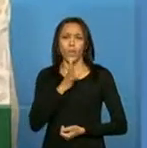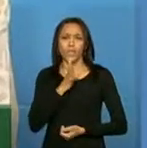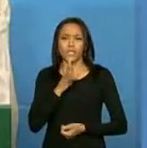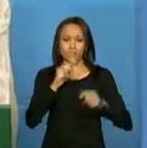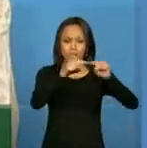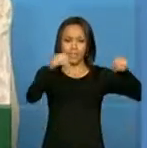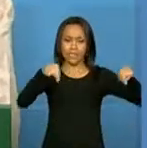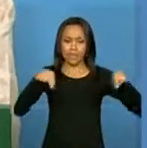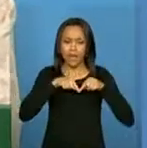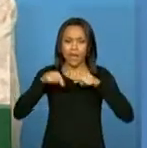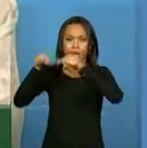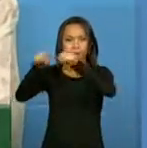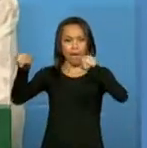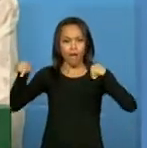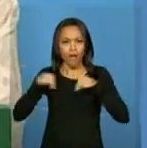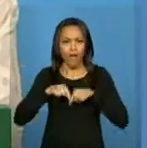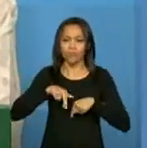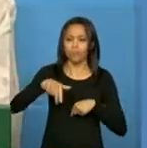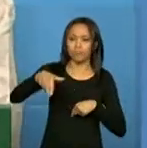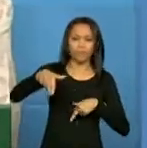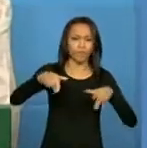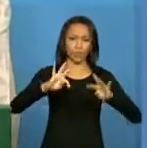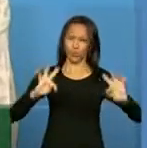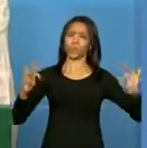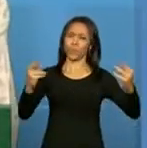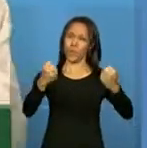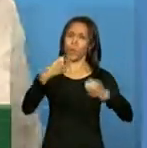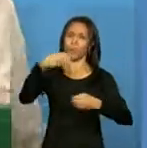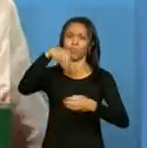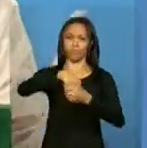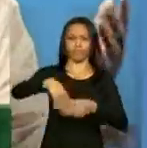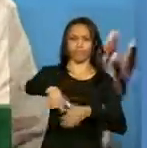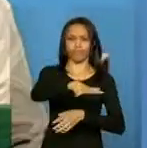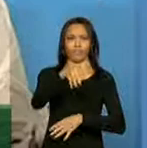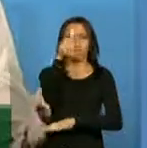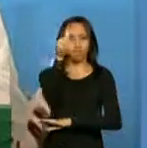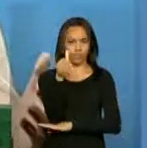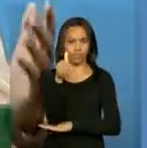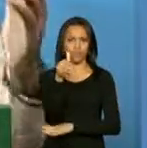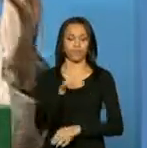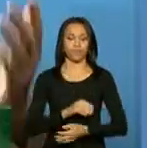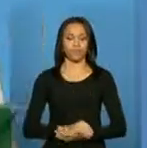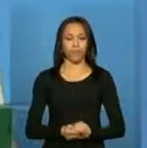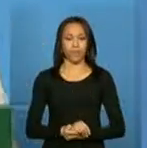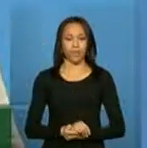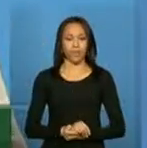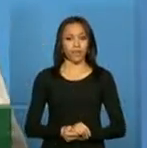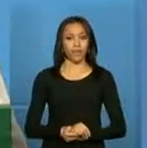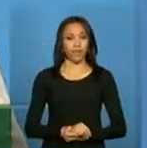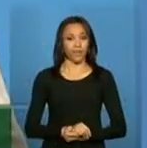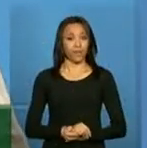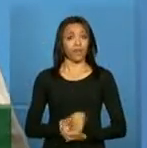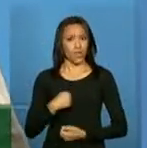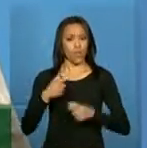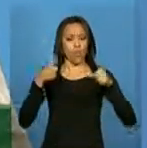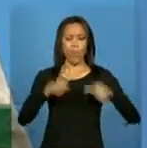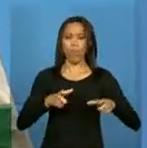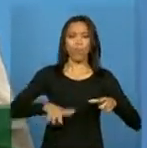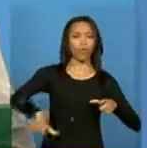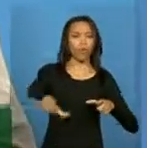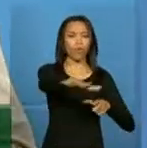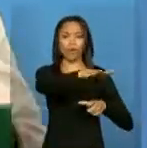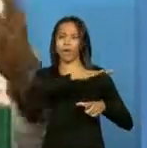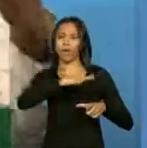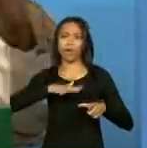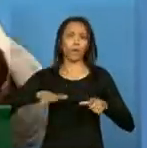salas, e em todo o hotel. And it seems that the entire place e has become a like mim a me parece que o local todo se